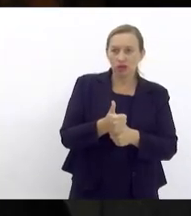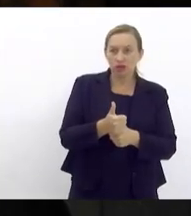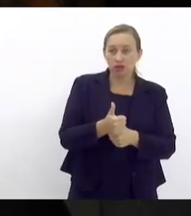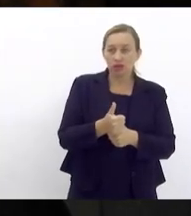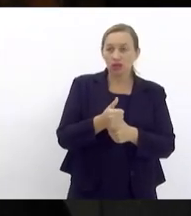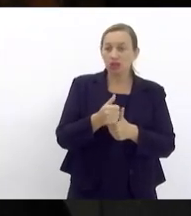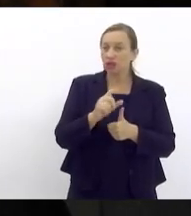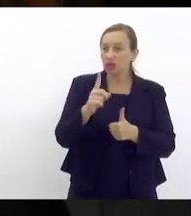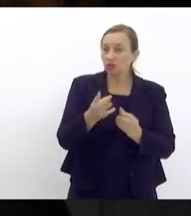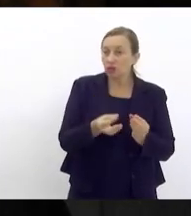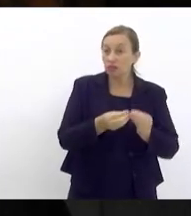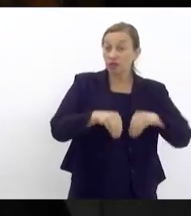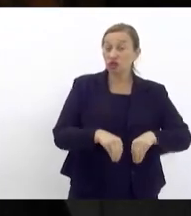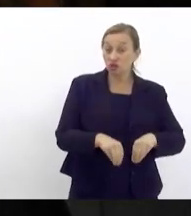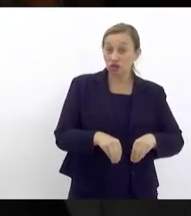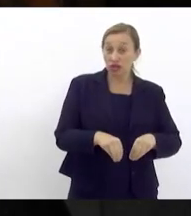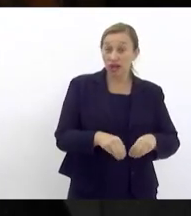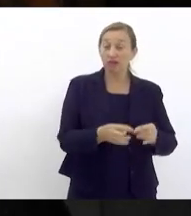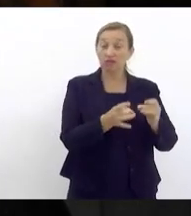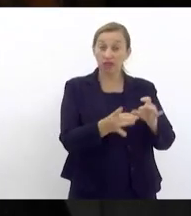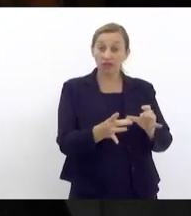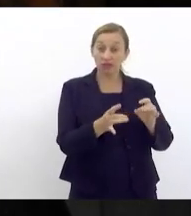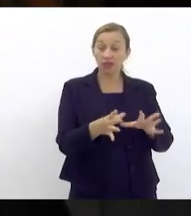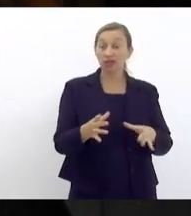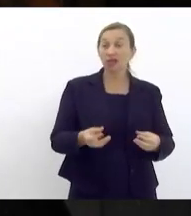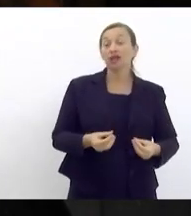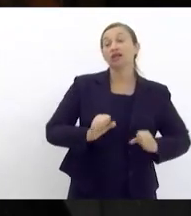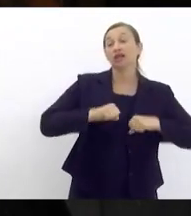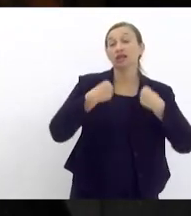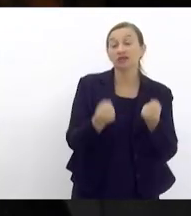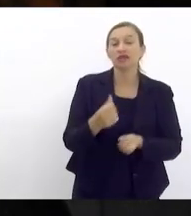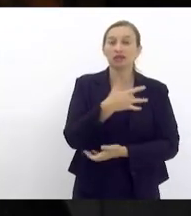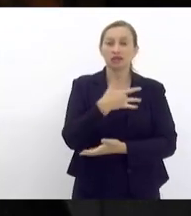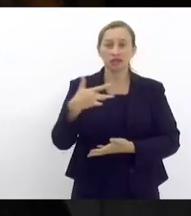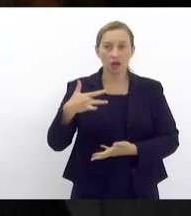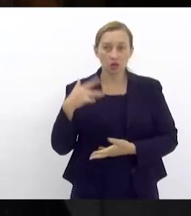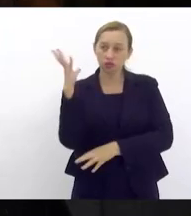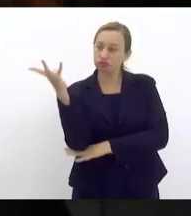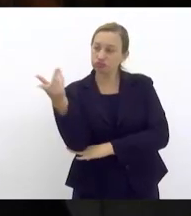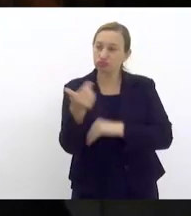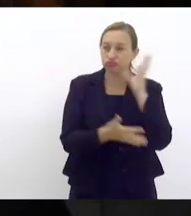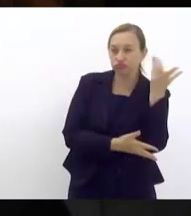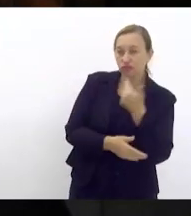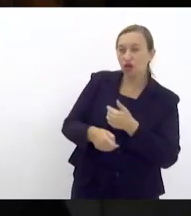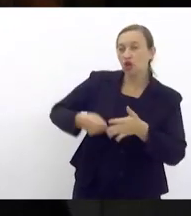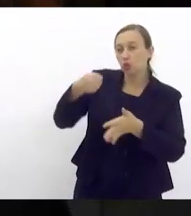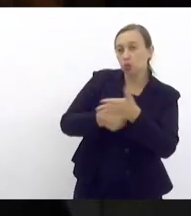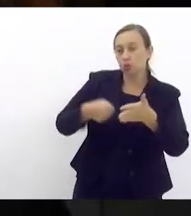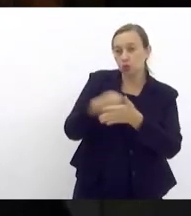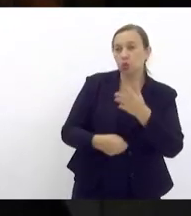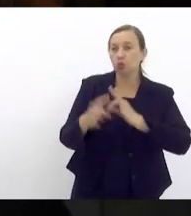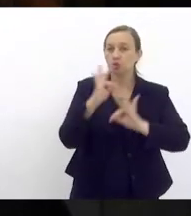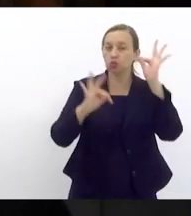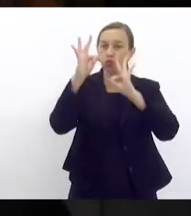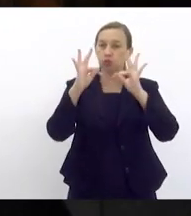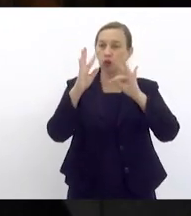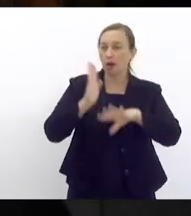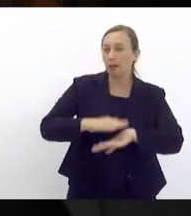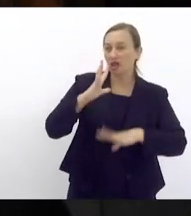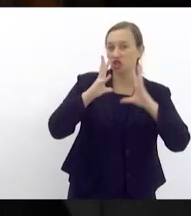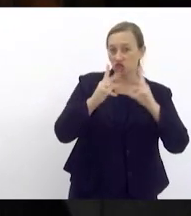afetado então a gente tá defendendo a saúde e o meio ambiente e lutando por tecnologias mais limpas